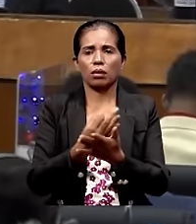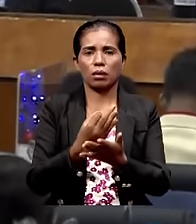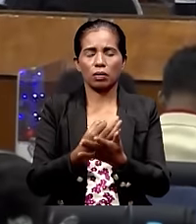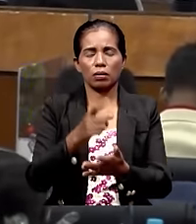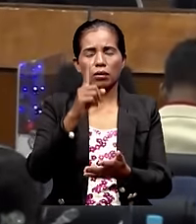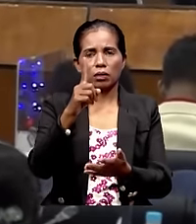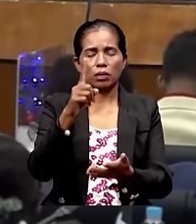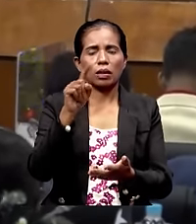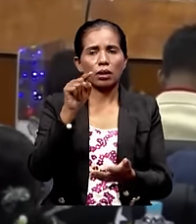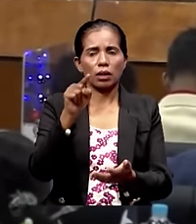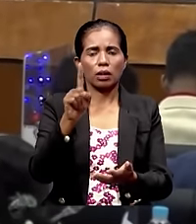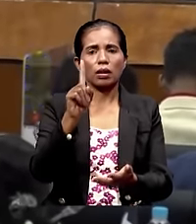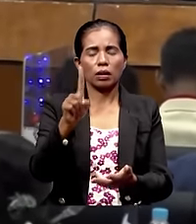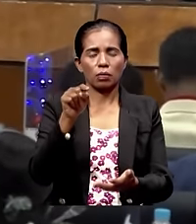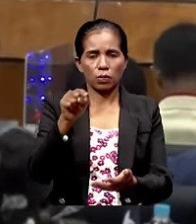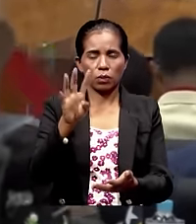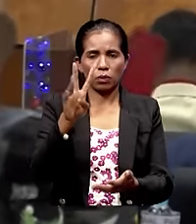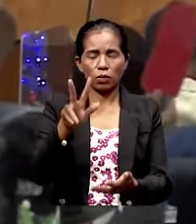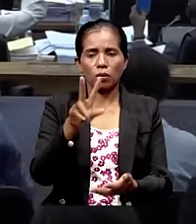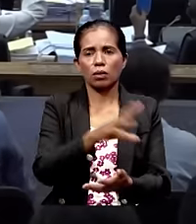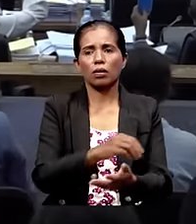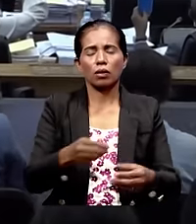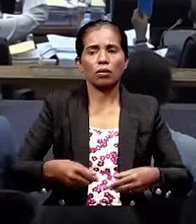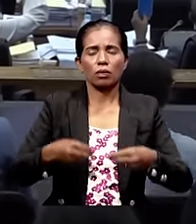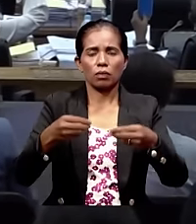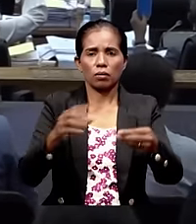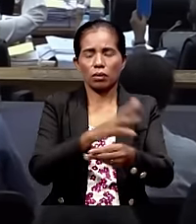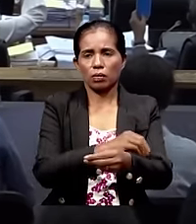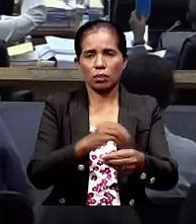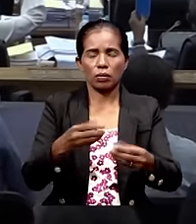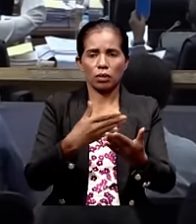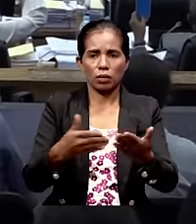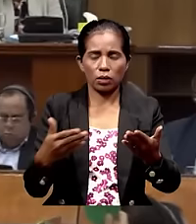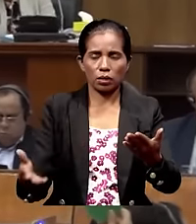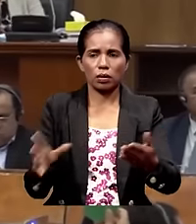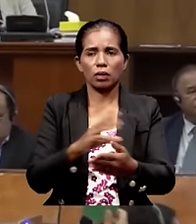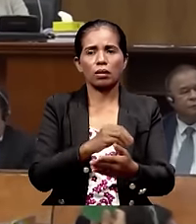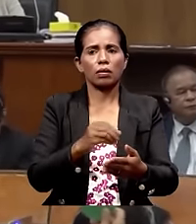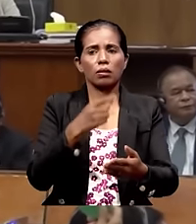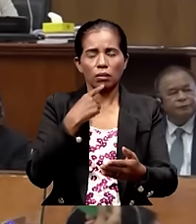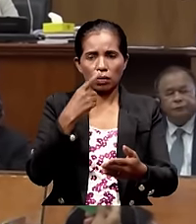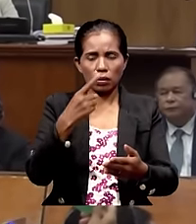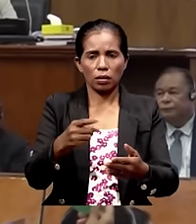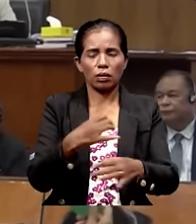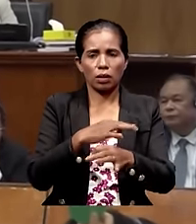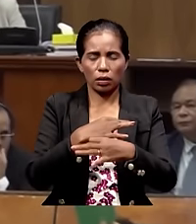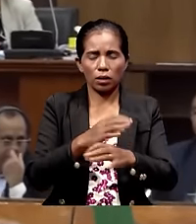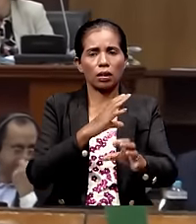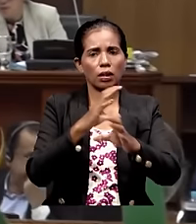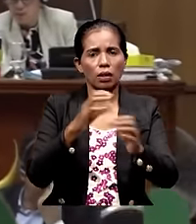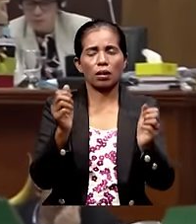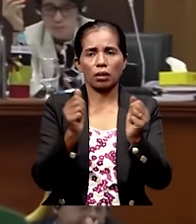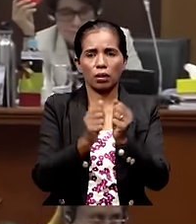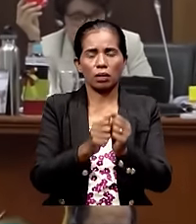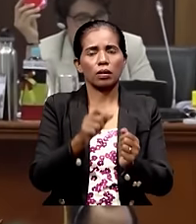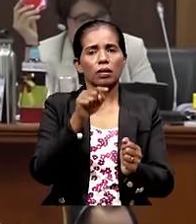ida pontrua. Husi total ne, alokahikas fali ba ia akisisaun ekipamentu ba organ legislativo, manutensaun ba kareta hamutuk